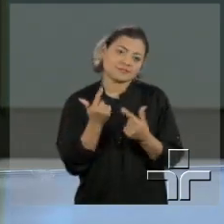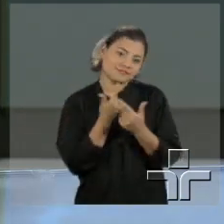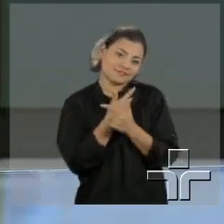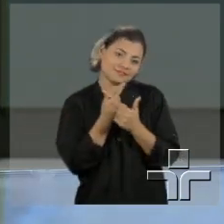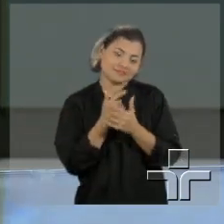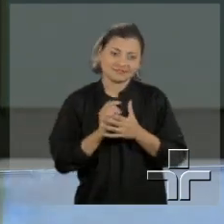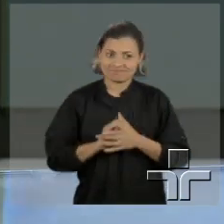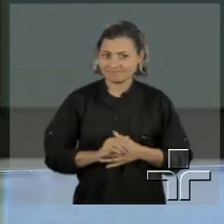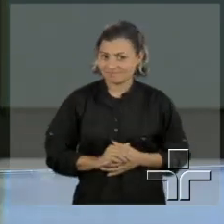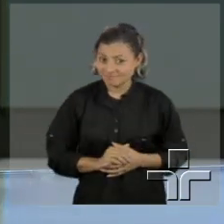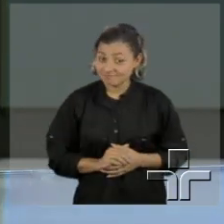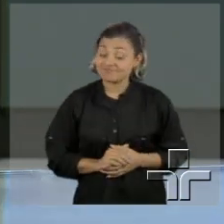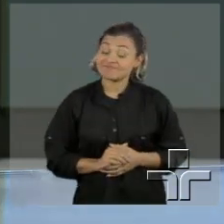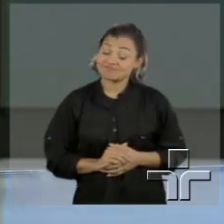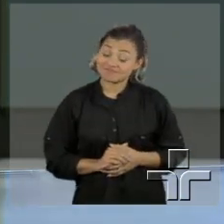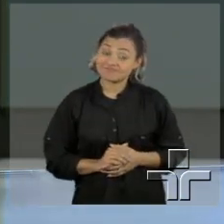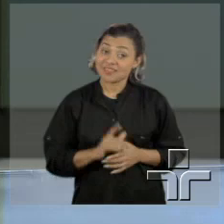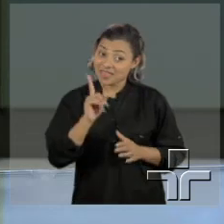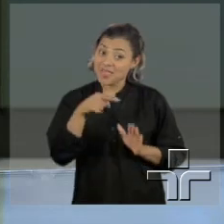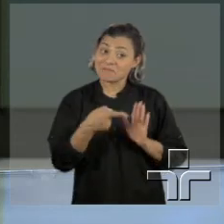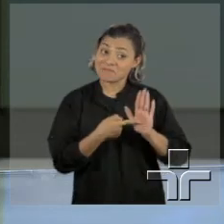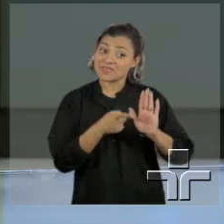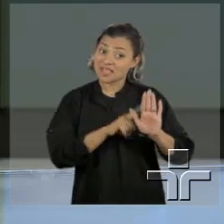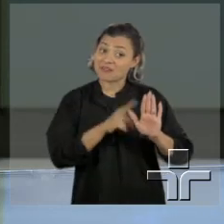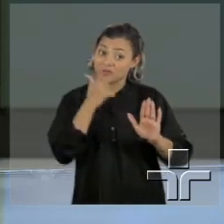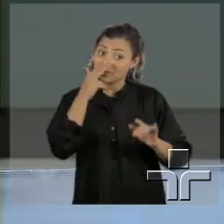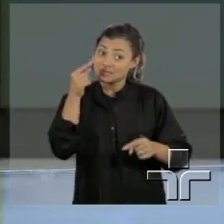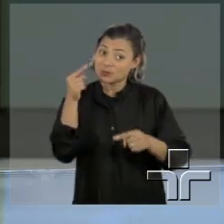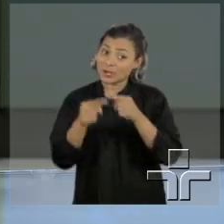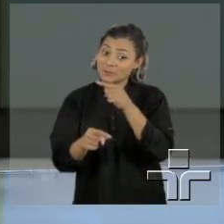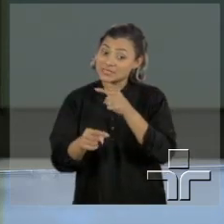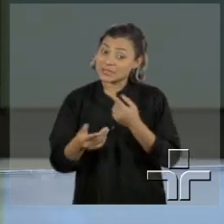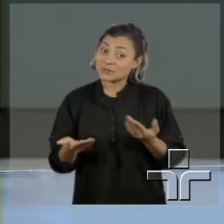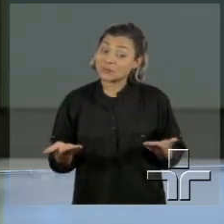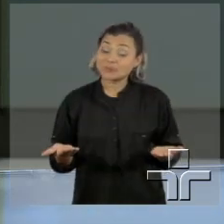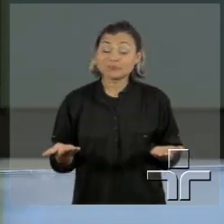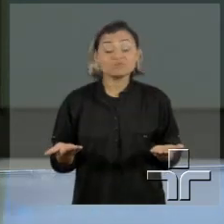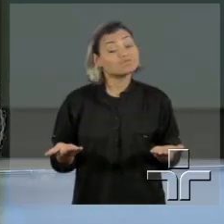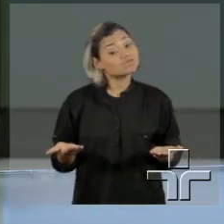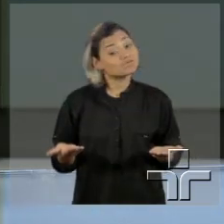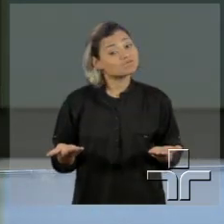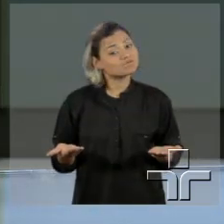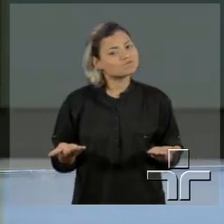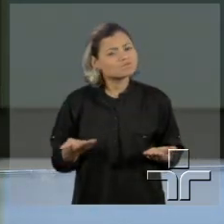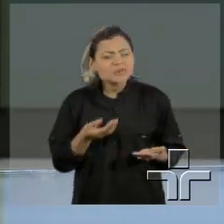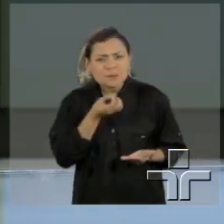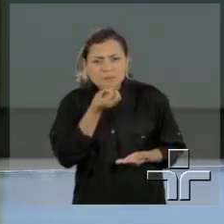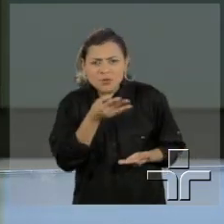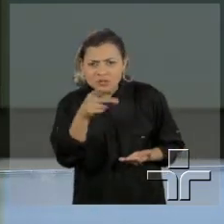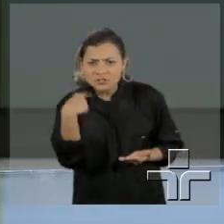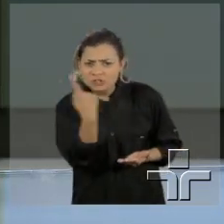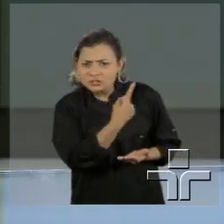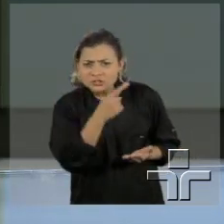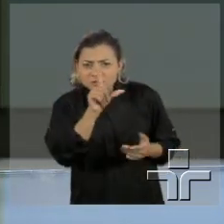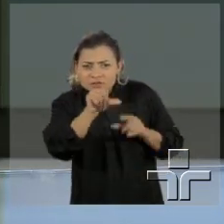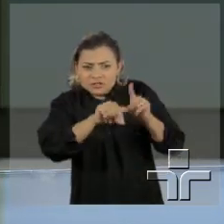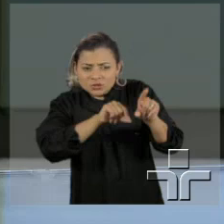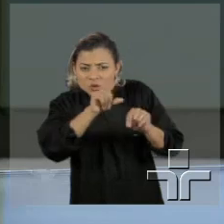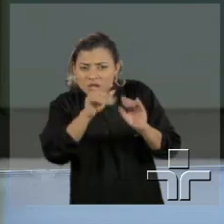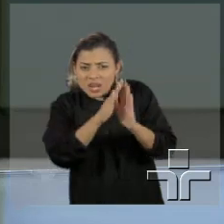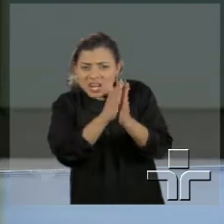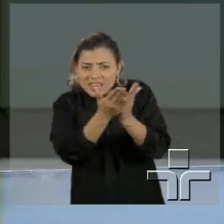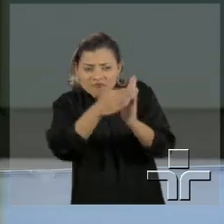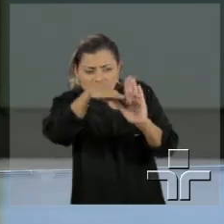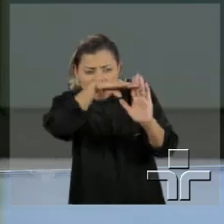isso é uma metáfora para censura, né? E vamos pegar uma lista de grandes livros da história da humanidade